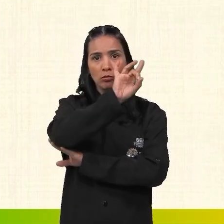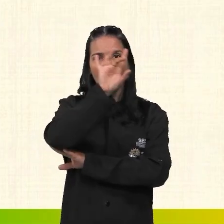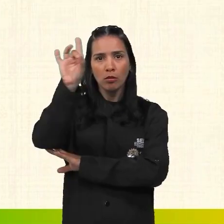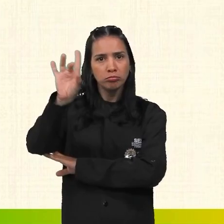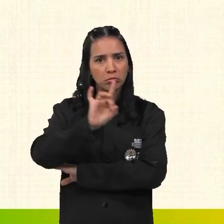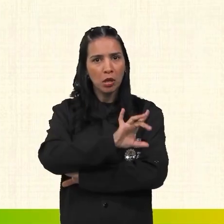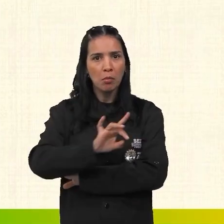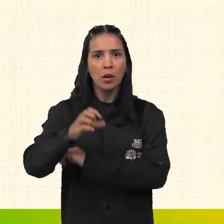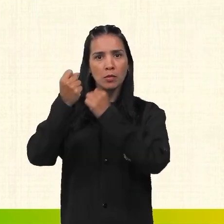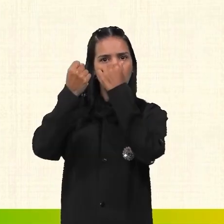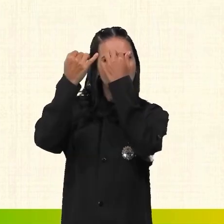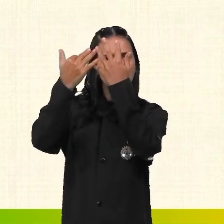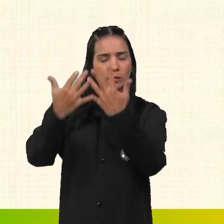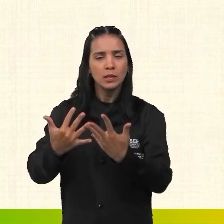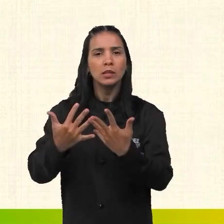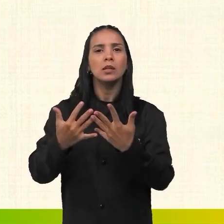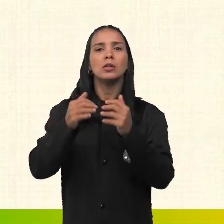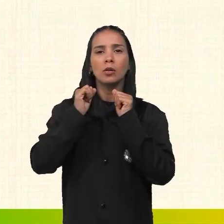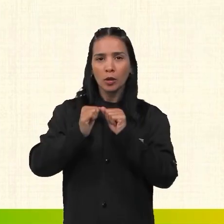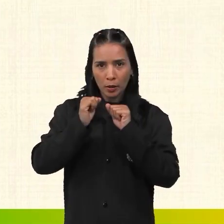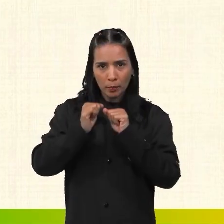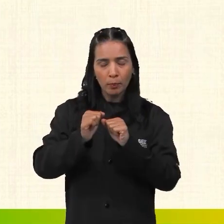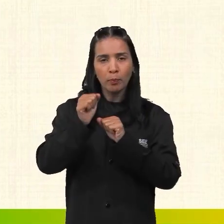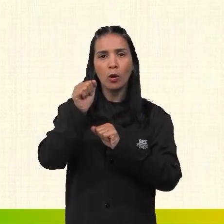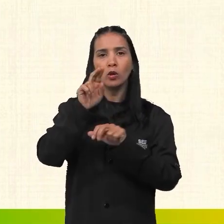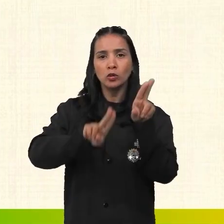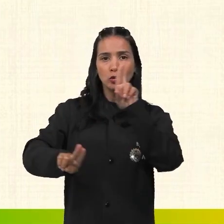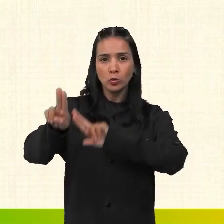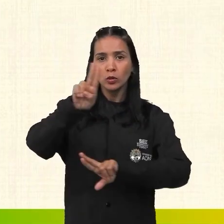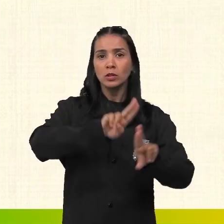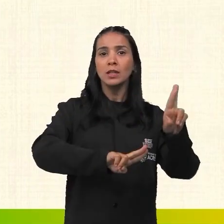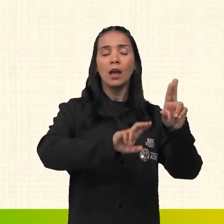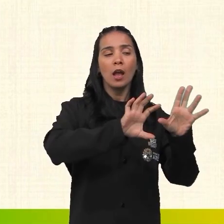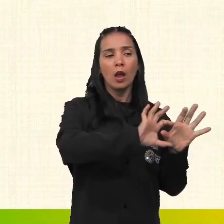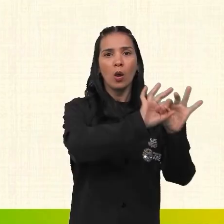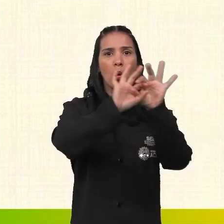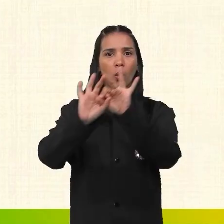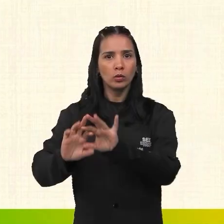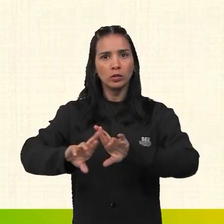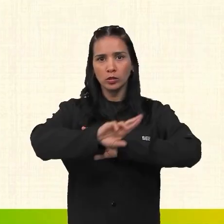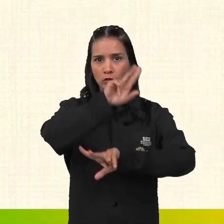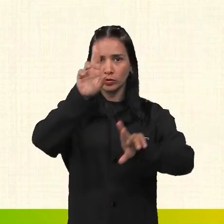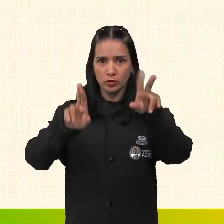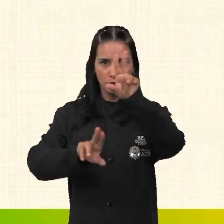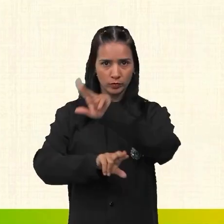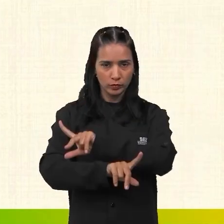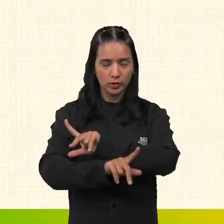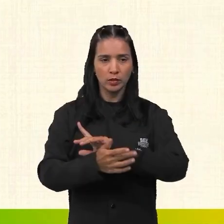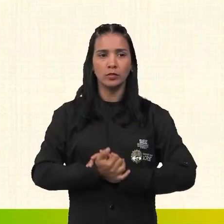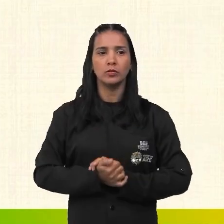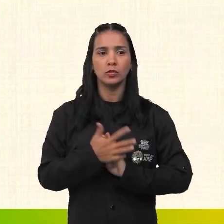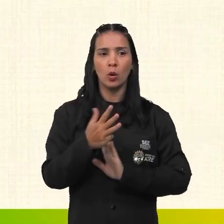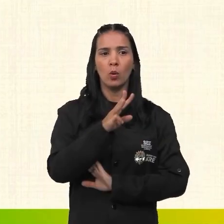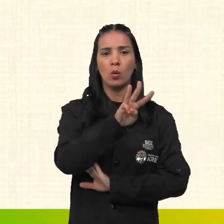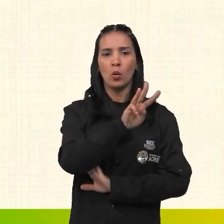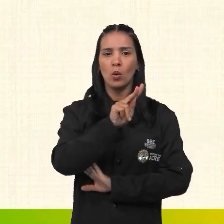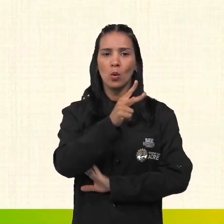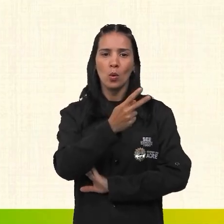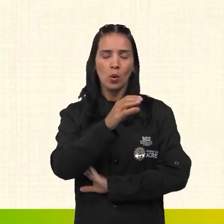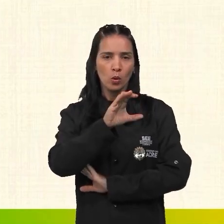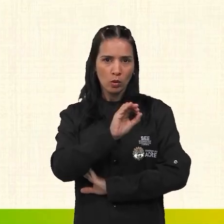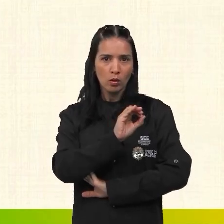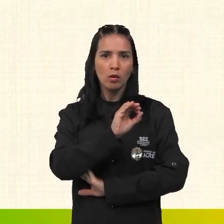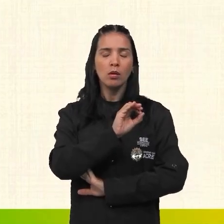e como que vocês vão poder utilizar, tá? O who, que significa quem, você vai utilizar